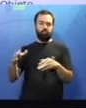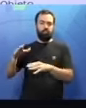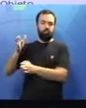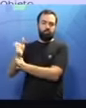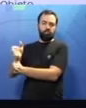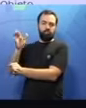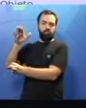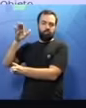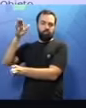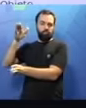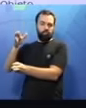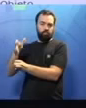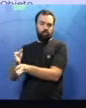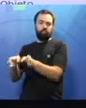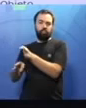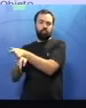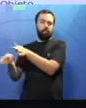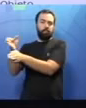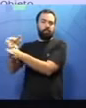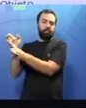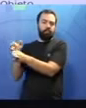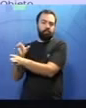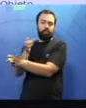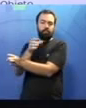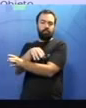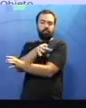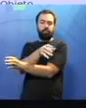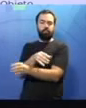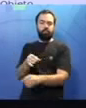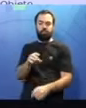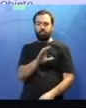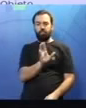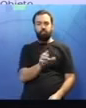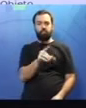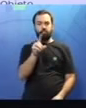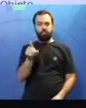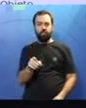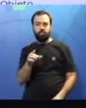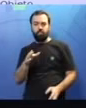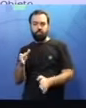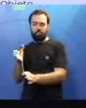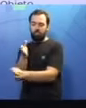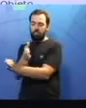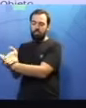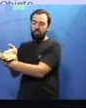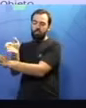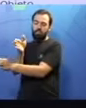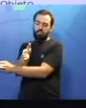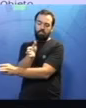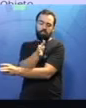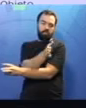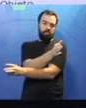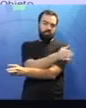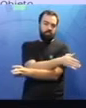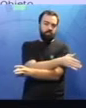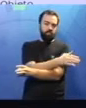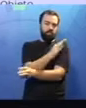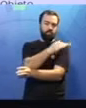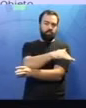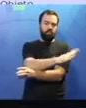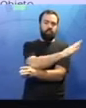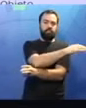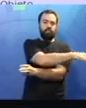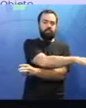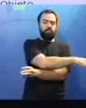Nesse caso, ela vai retornar, até que ela chegue novamente aos nossos ouvidos. Só então é que a gente vai ouvir o